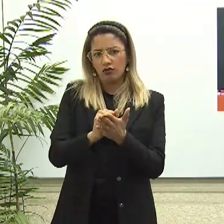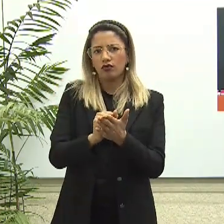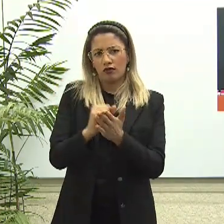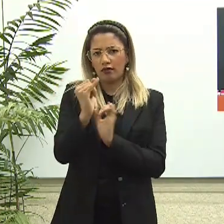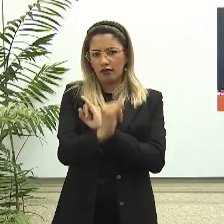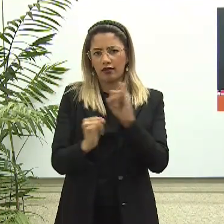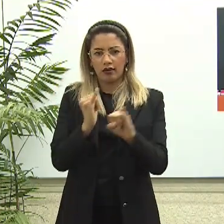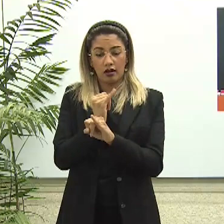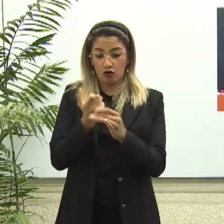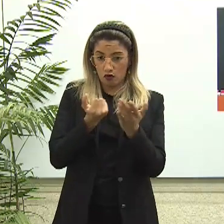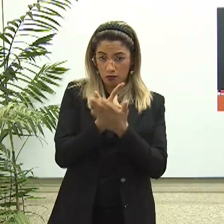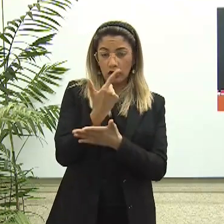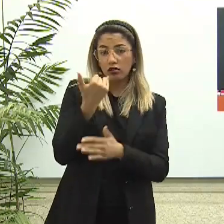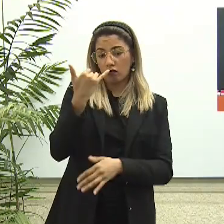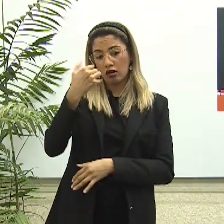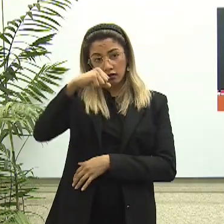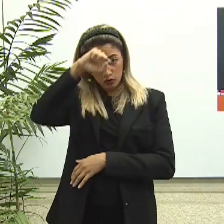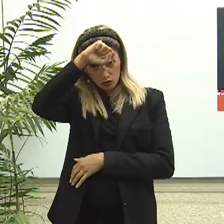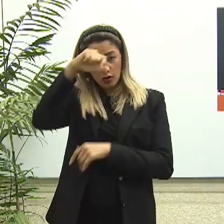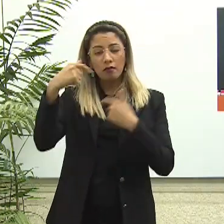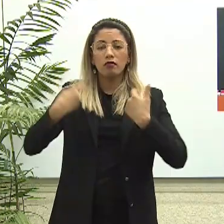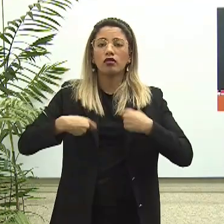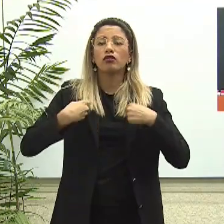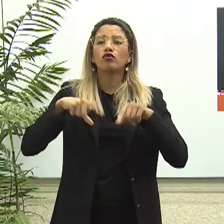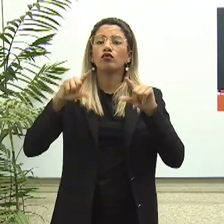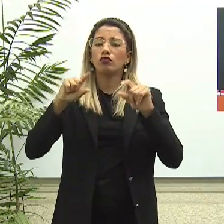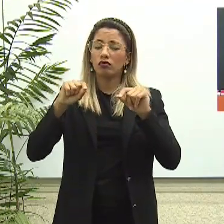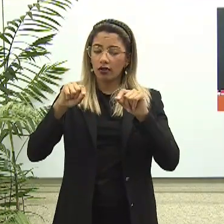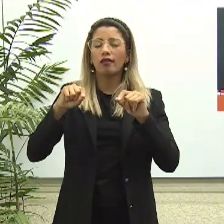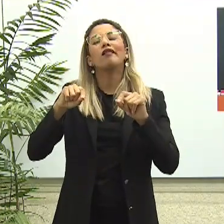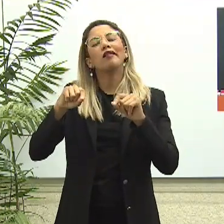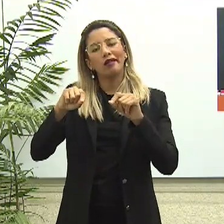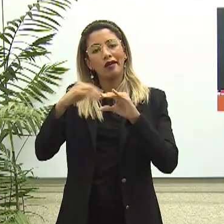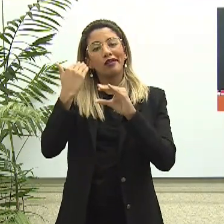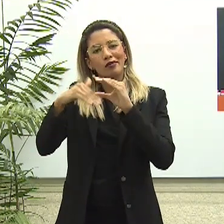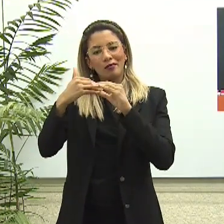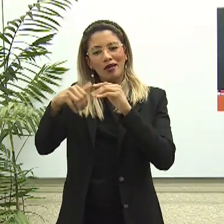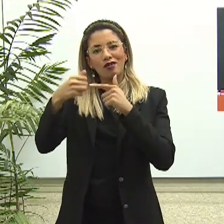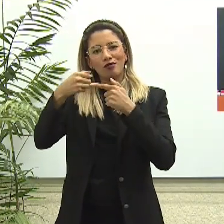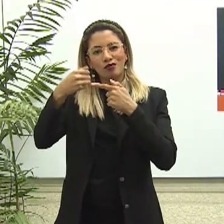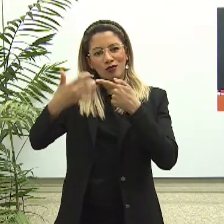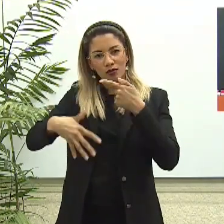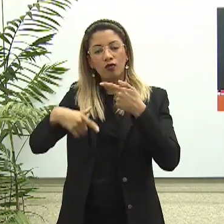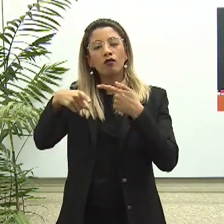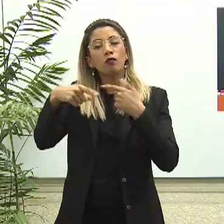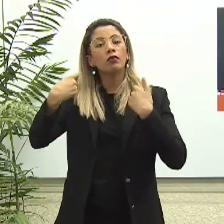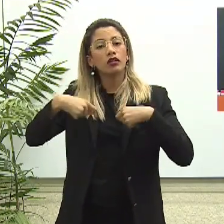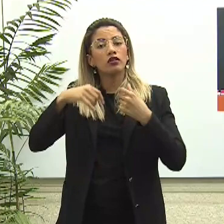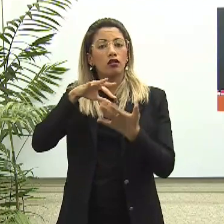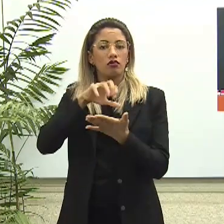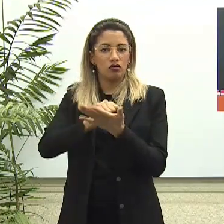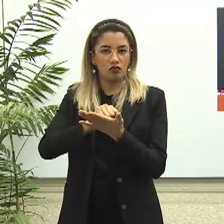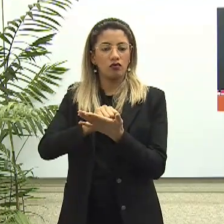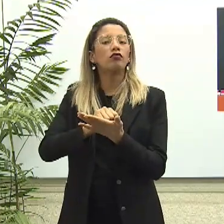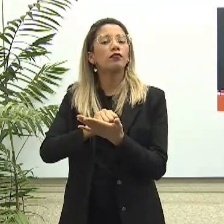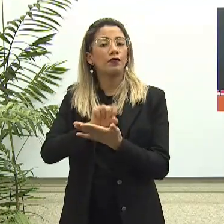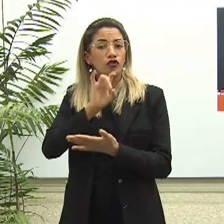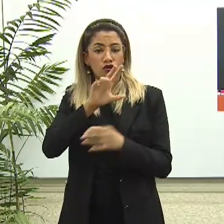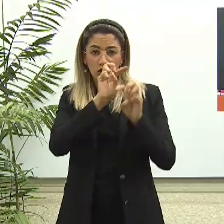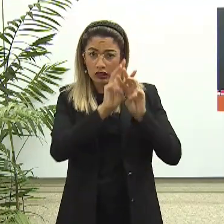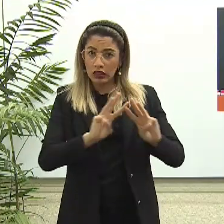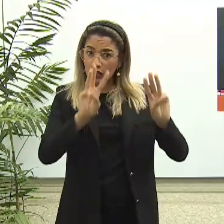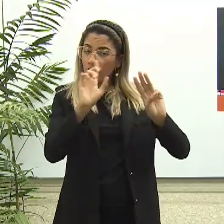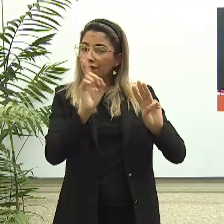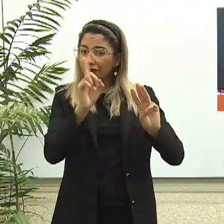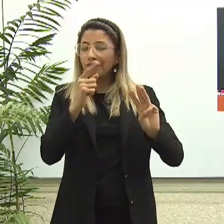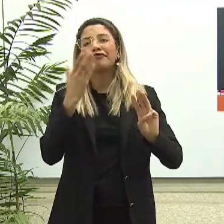né se eu compro um ssung eu preciso ter uma conta no Gmail para rodar o Samsung e ao dar a conta a Google agora não sabe só do site que eu entrei ela sabe